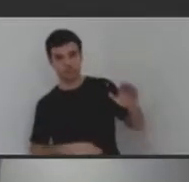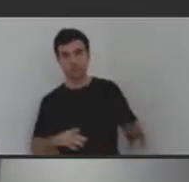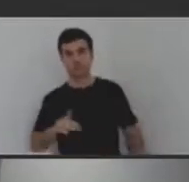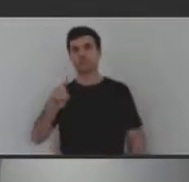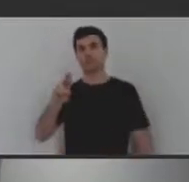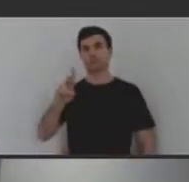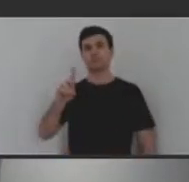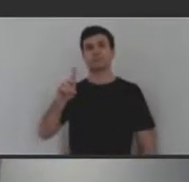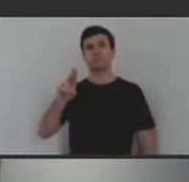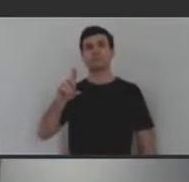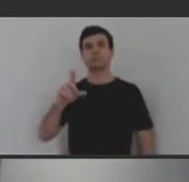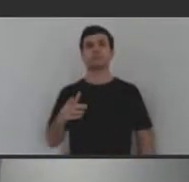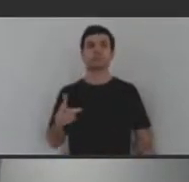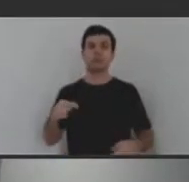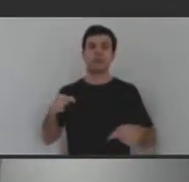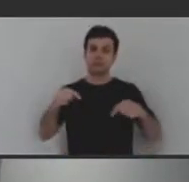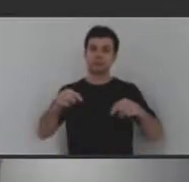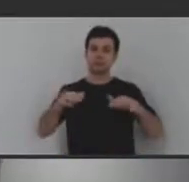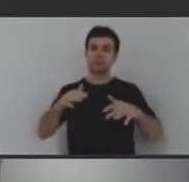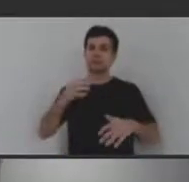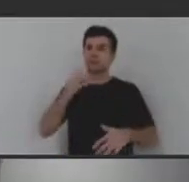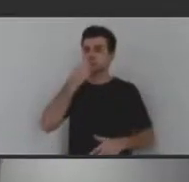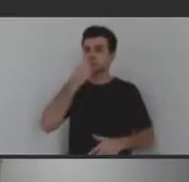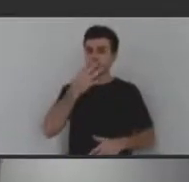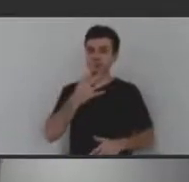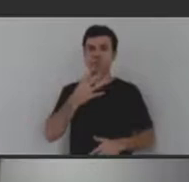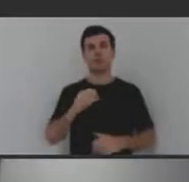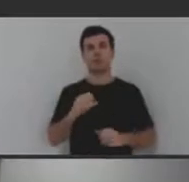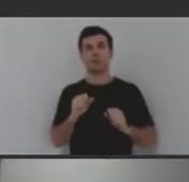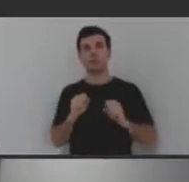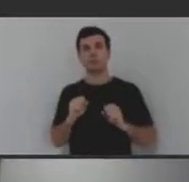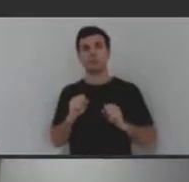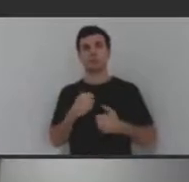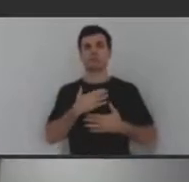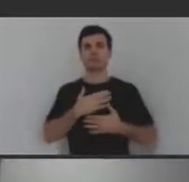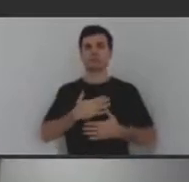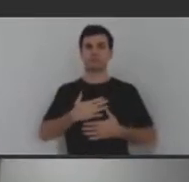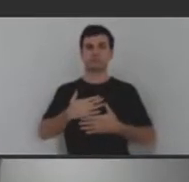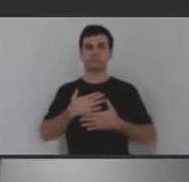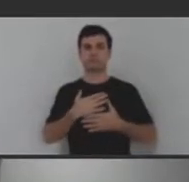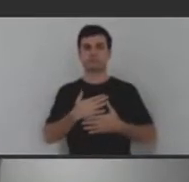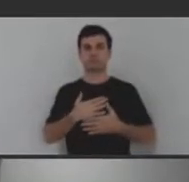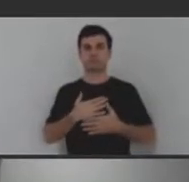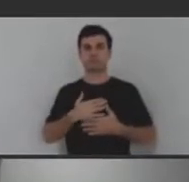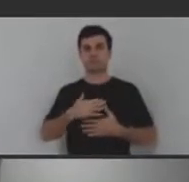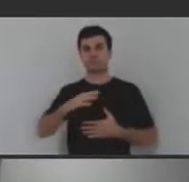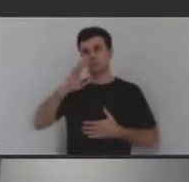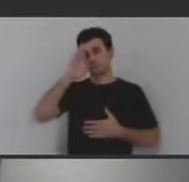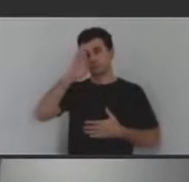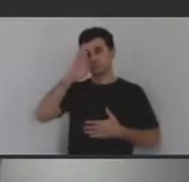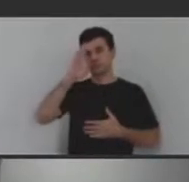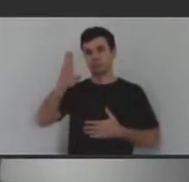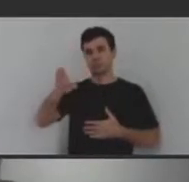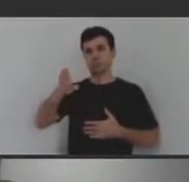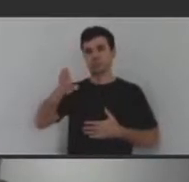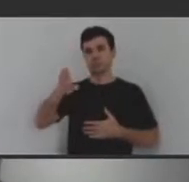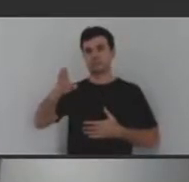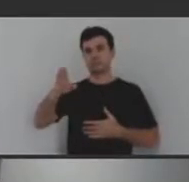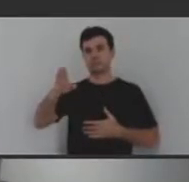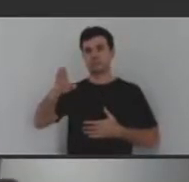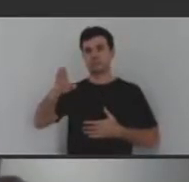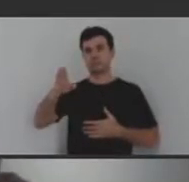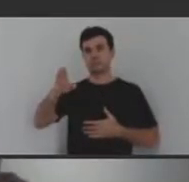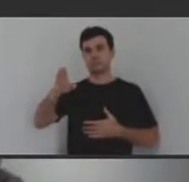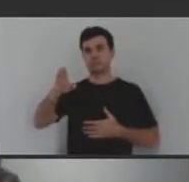Tendo visto o bom andamento da sessão, peço que o senhor aprecie o plenário para que a gente passe direto à ordem do dia.